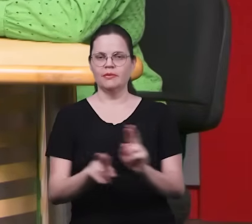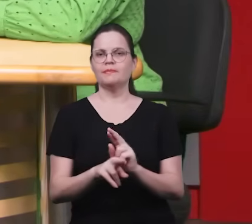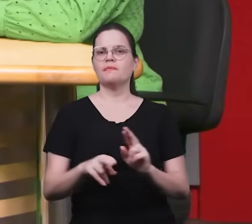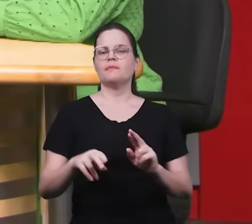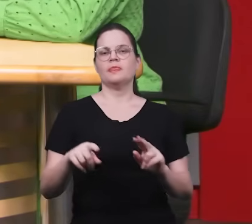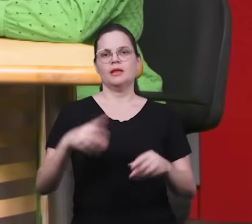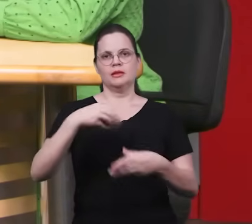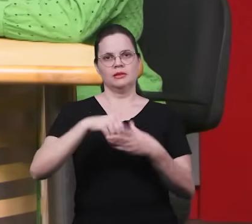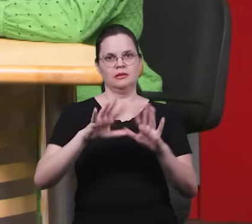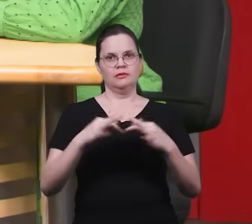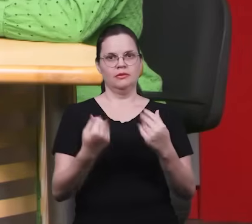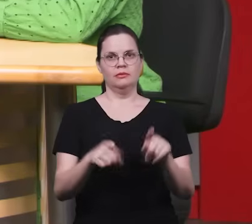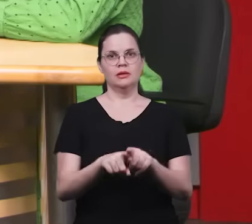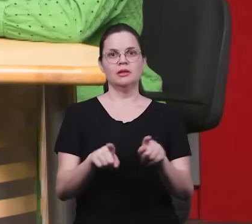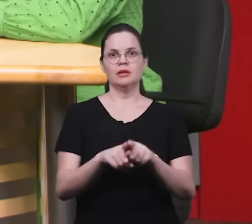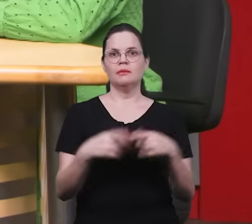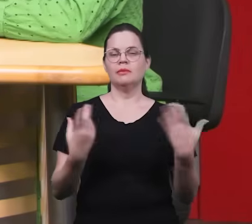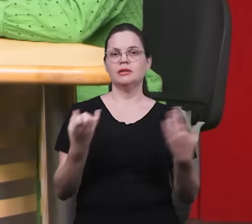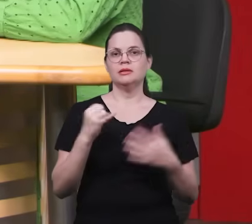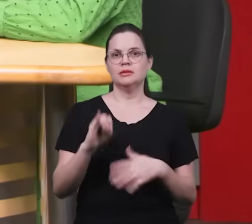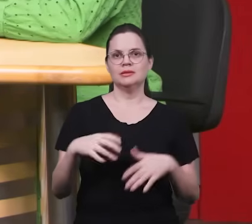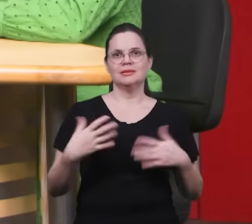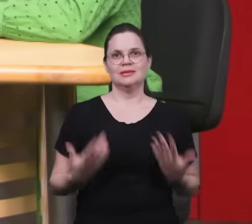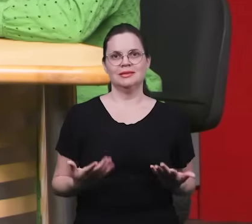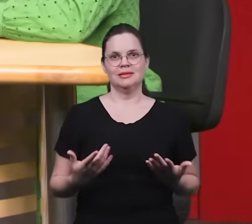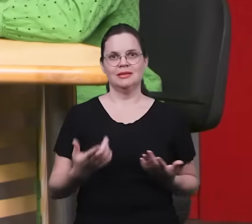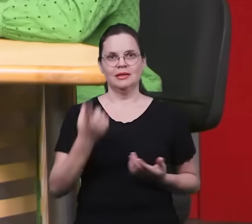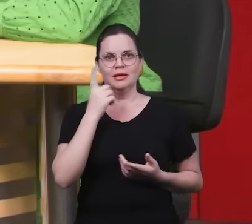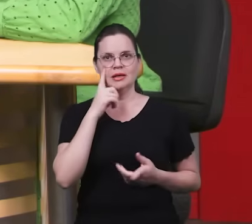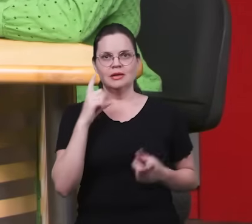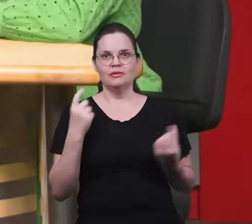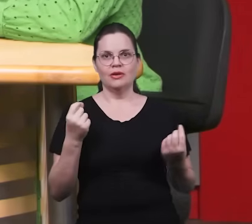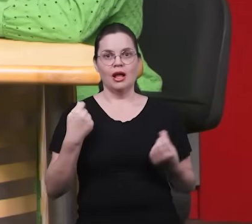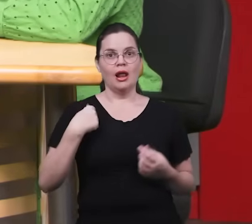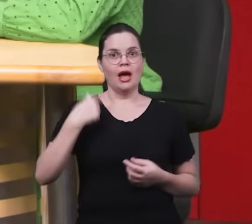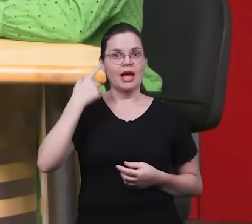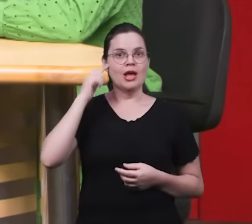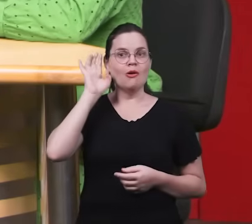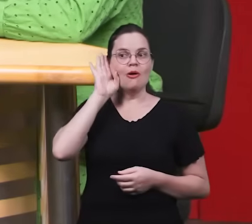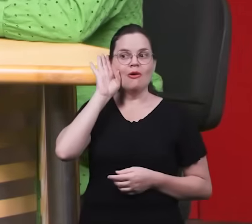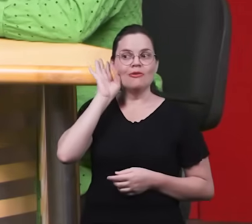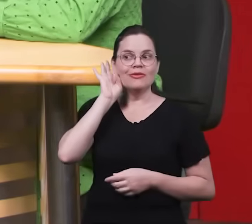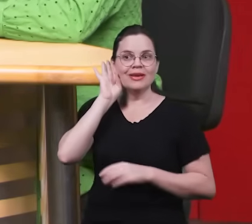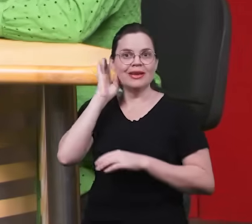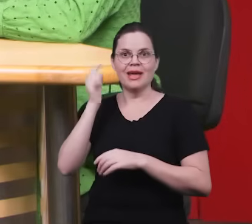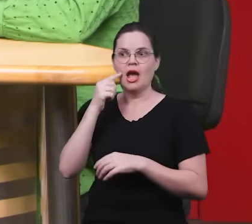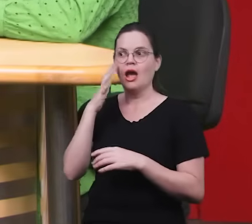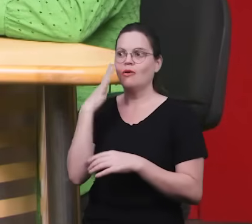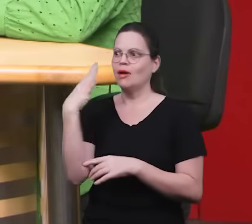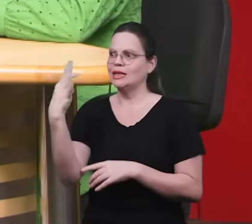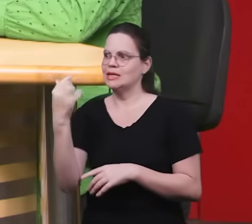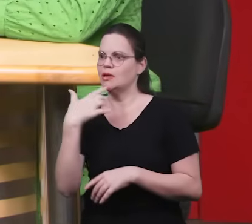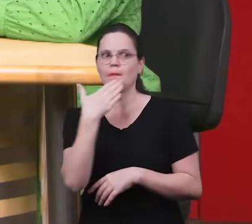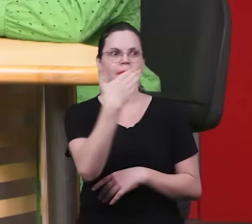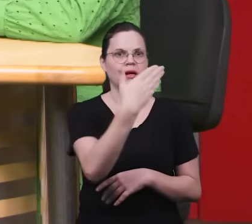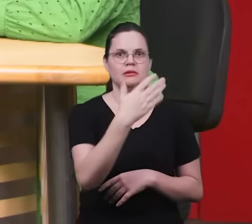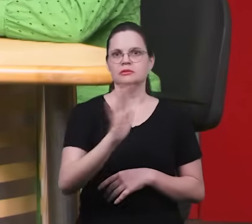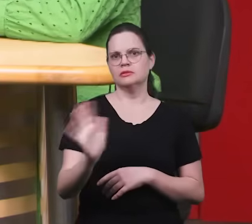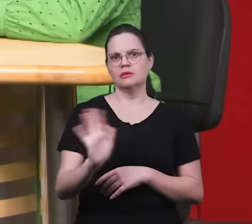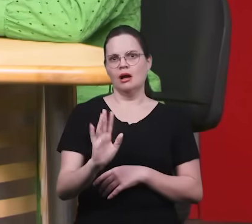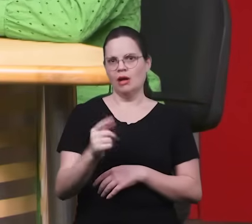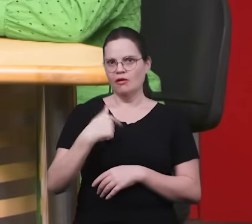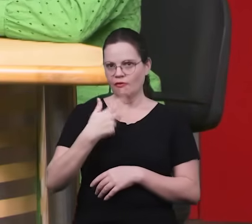crianças, né? O olho viu, a boca pediu. Exatamente. Mas isso não necessariamente vai estar dentro da nossa casa, né? Esses dias